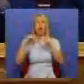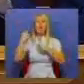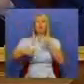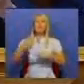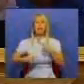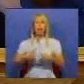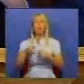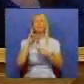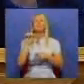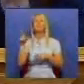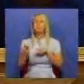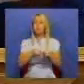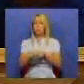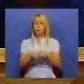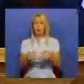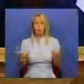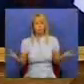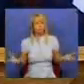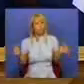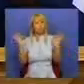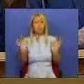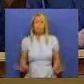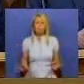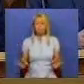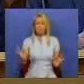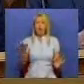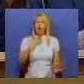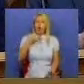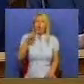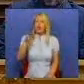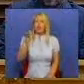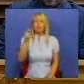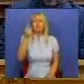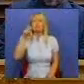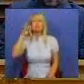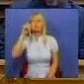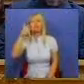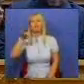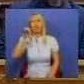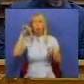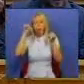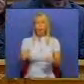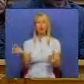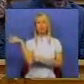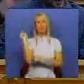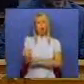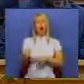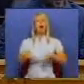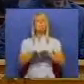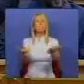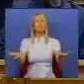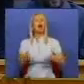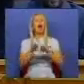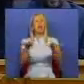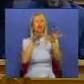Que sebastianicamente chegava hoje à praia do Parlamento a reencarnação da